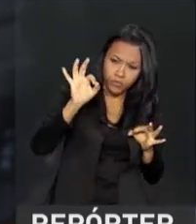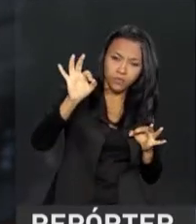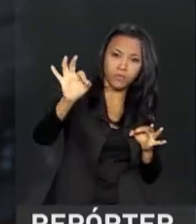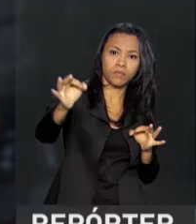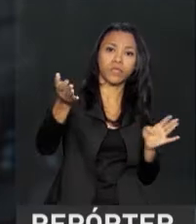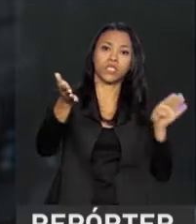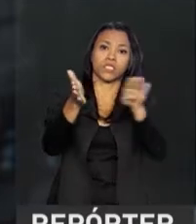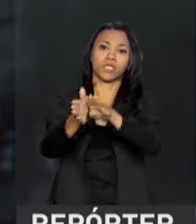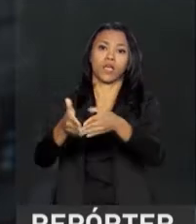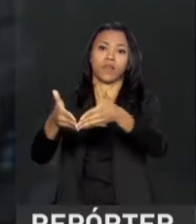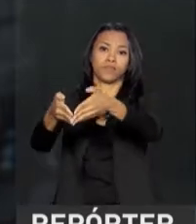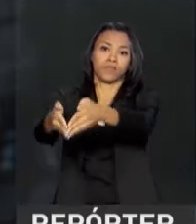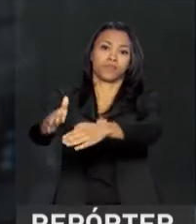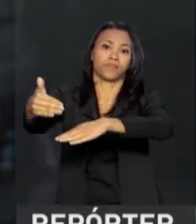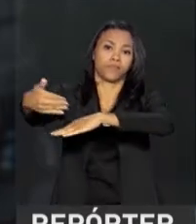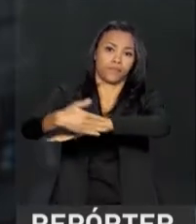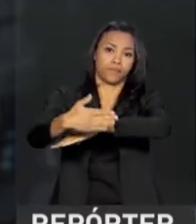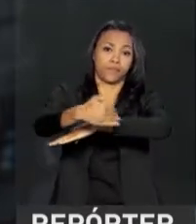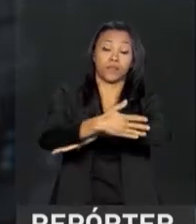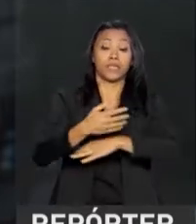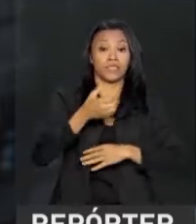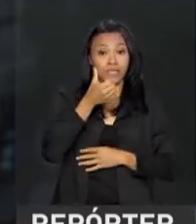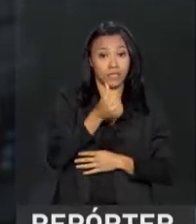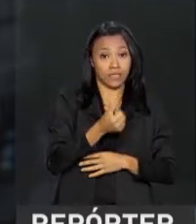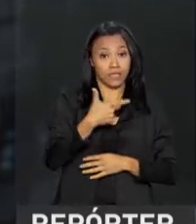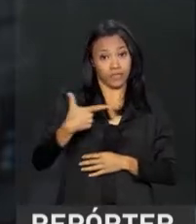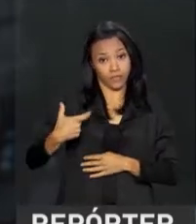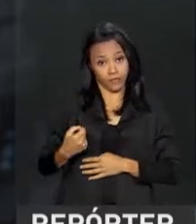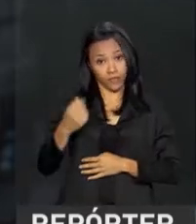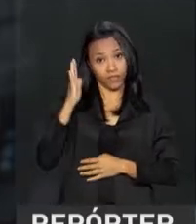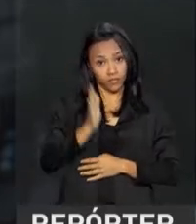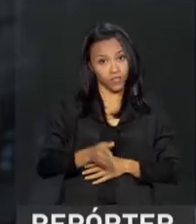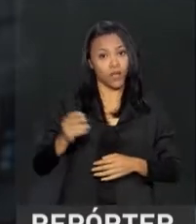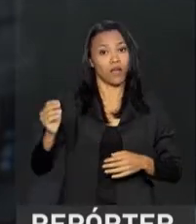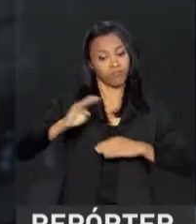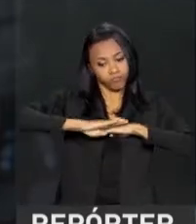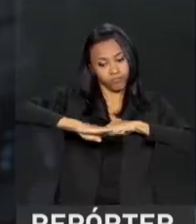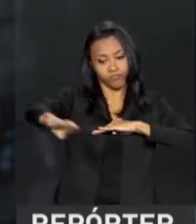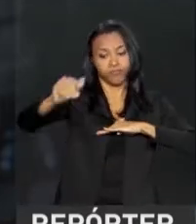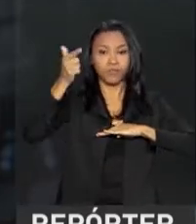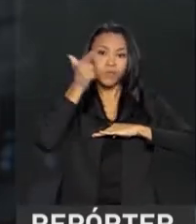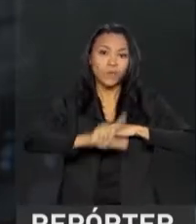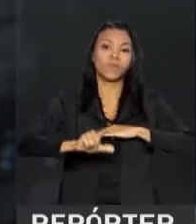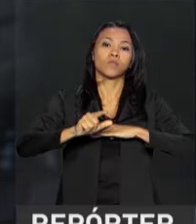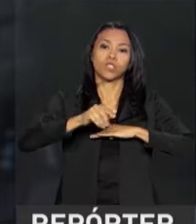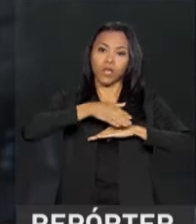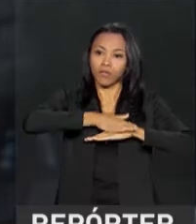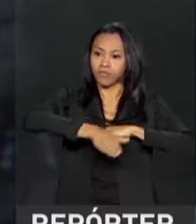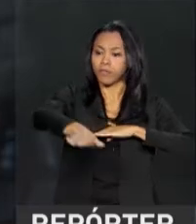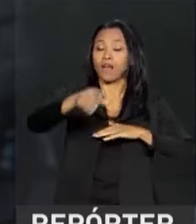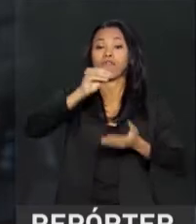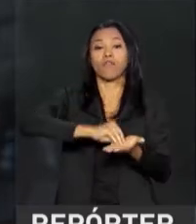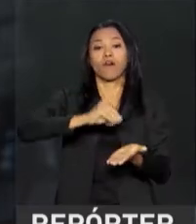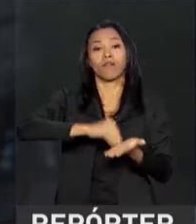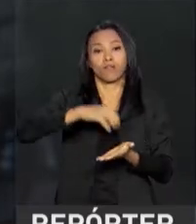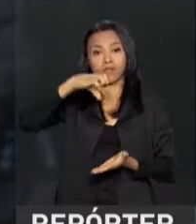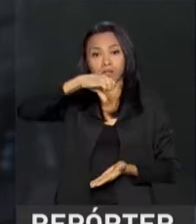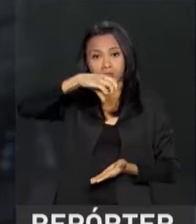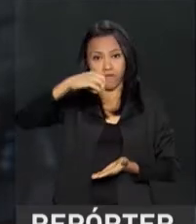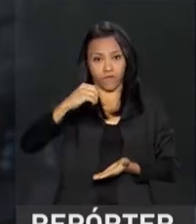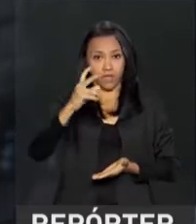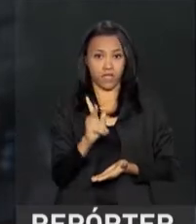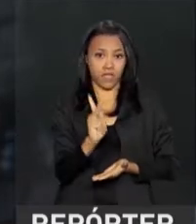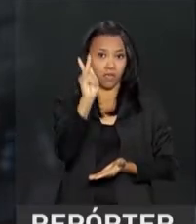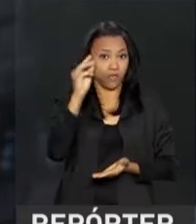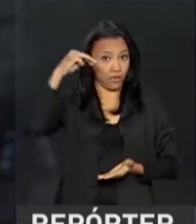da região norte 620 quilômetros já estão pavimentados restam portanto 90 quilômetros ainda por serem